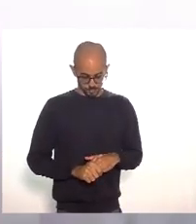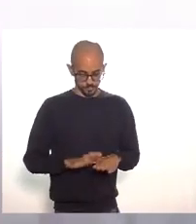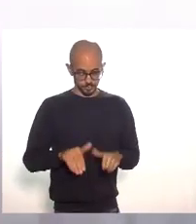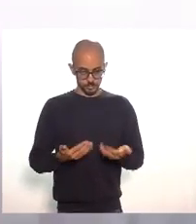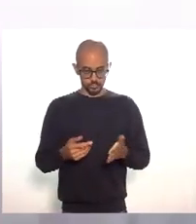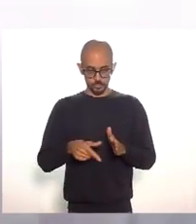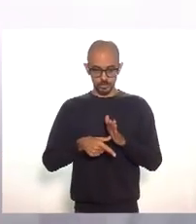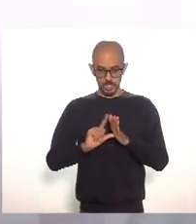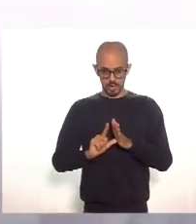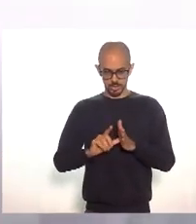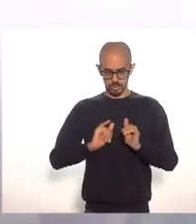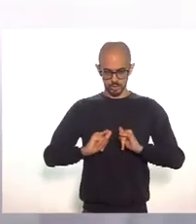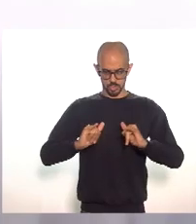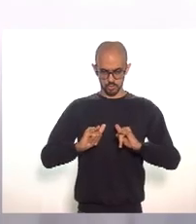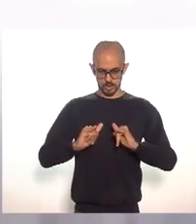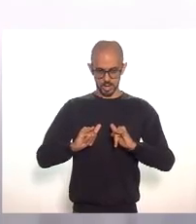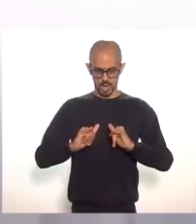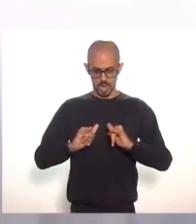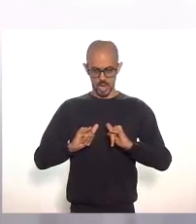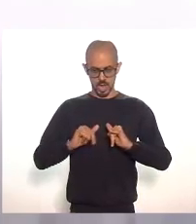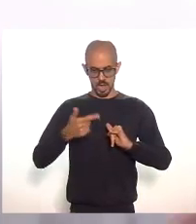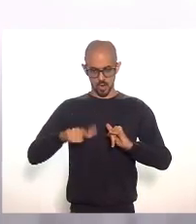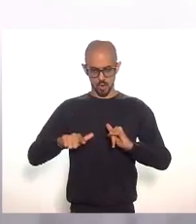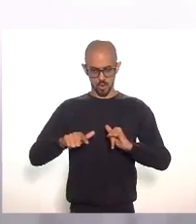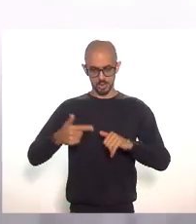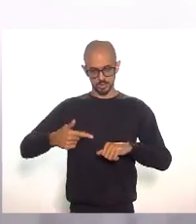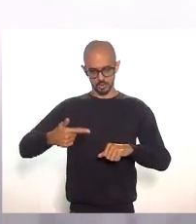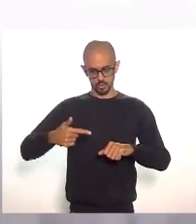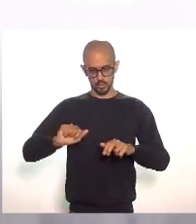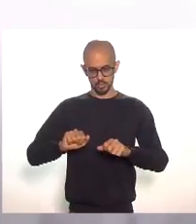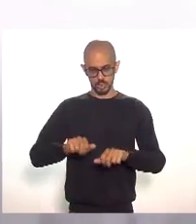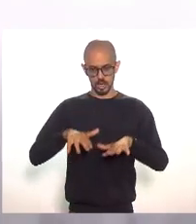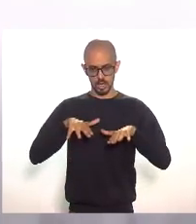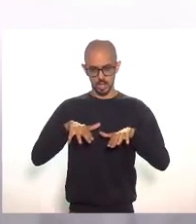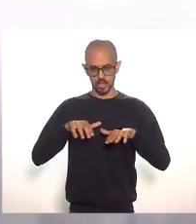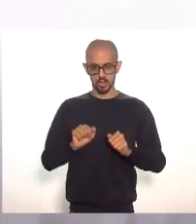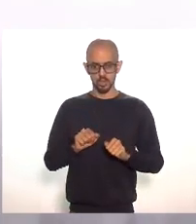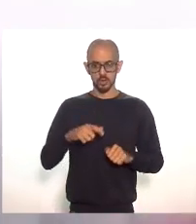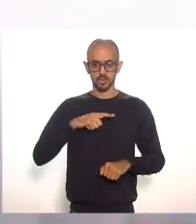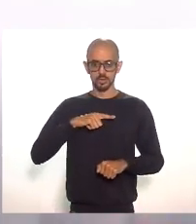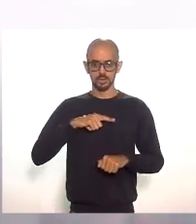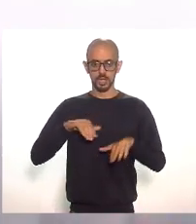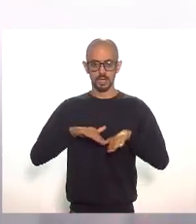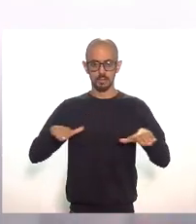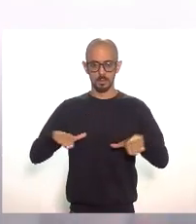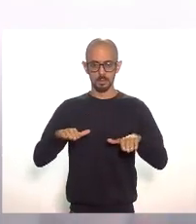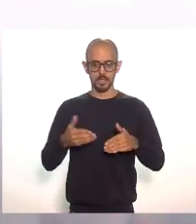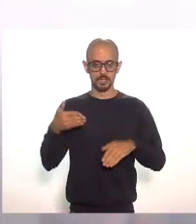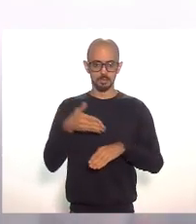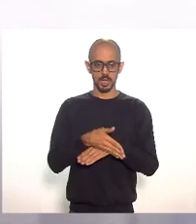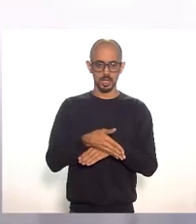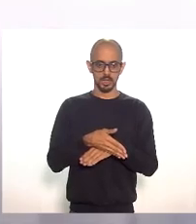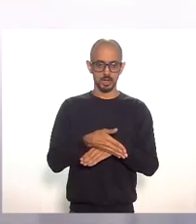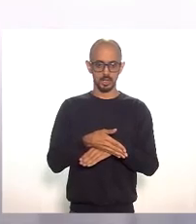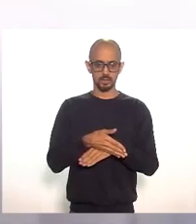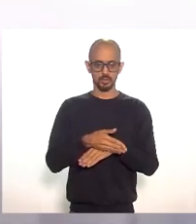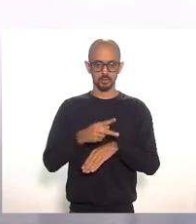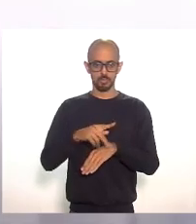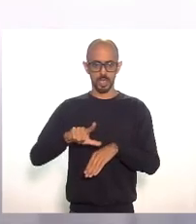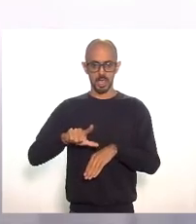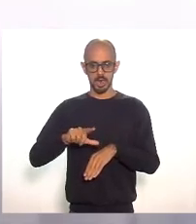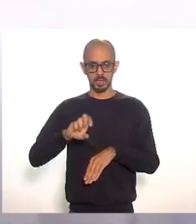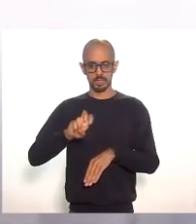Antes de anunciar a segunda sessão, há sobre a mesa requerimento de inclusão na ordem do dia do projeto de resolução